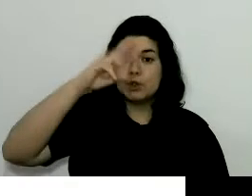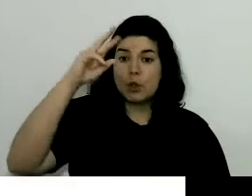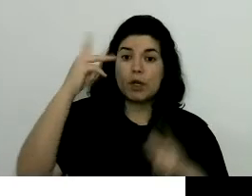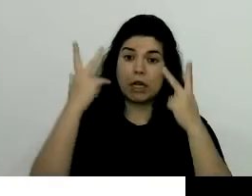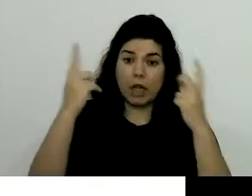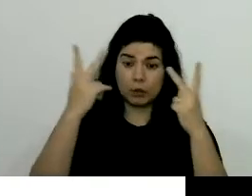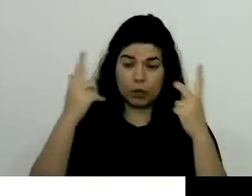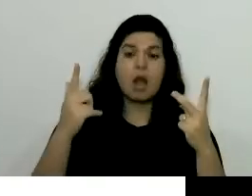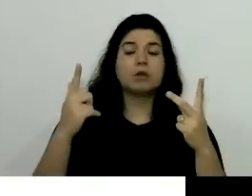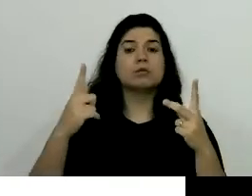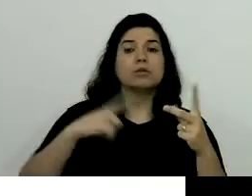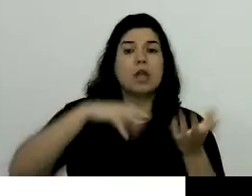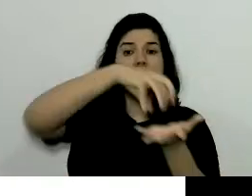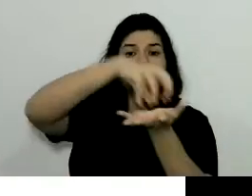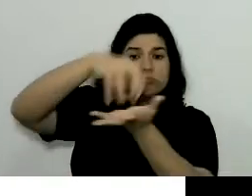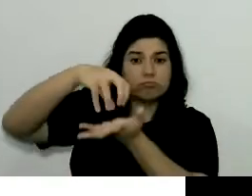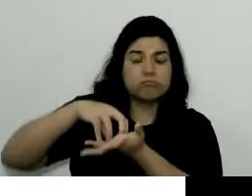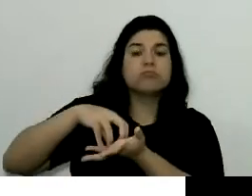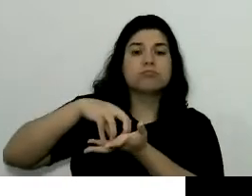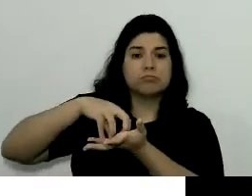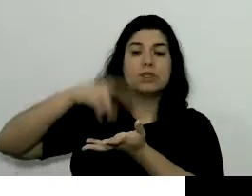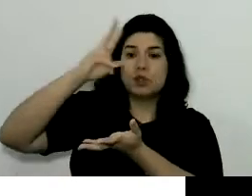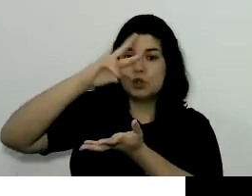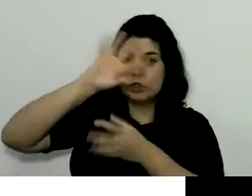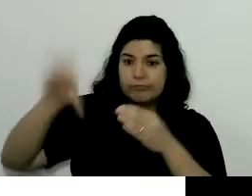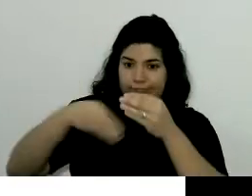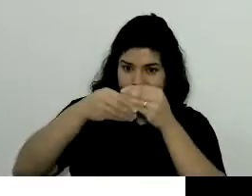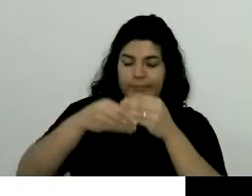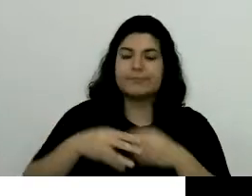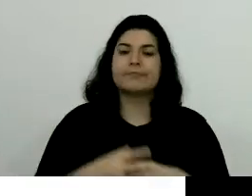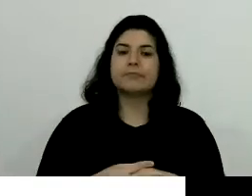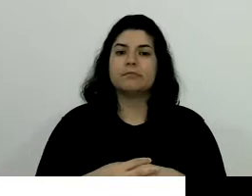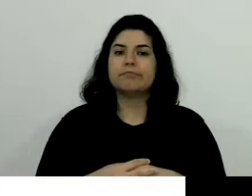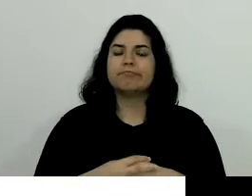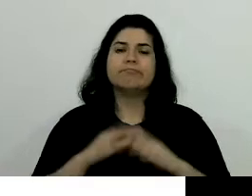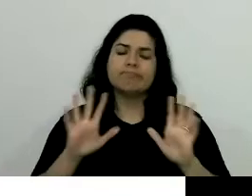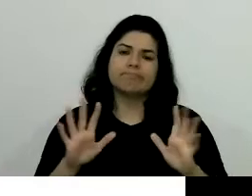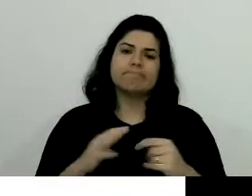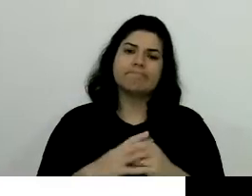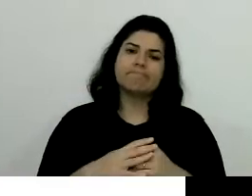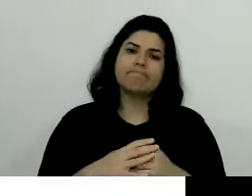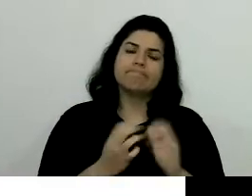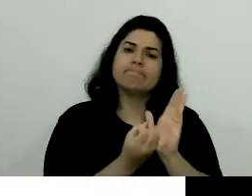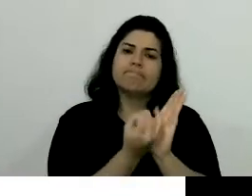com núcleos de história incorporados, né? Pois bem, essa coleção, nós